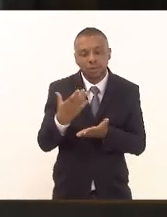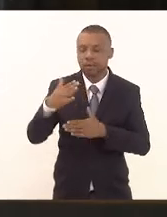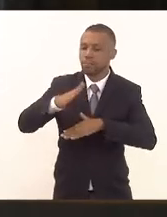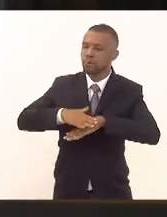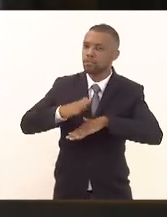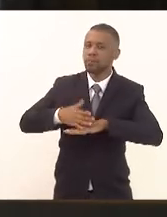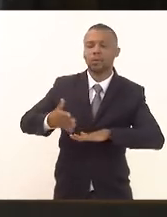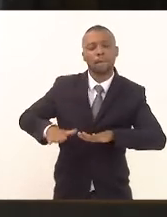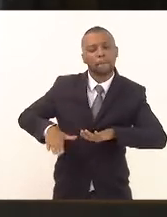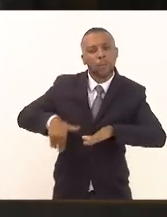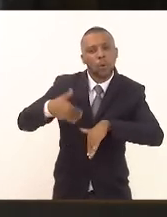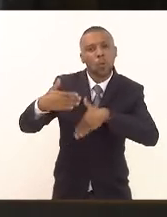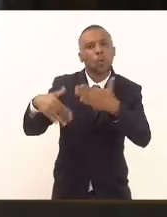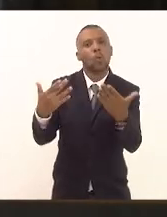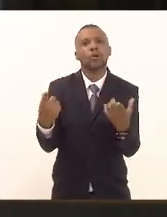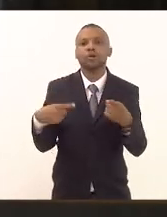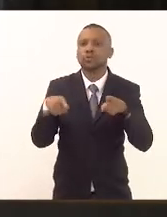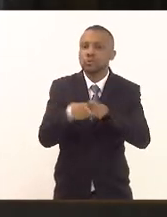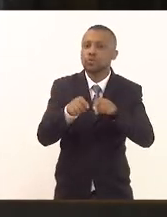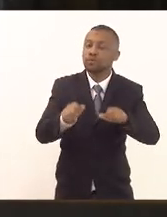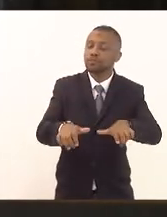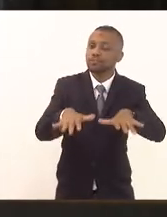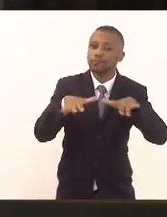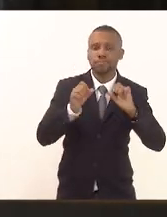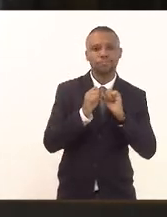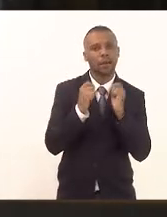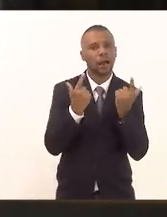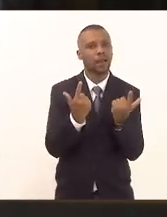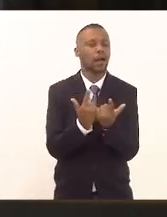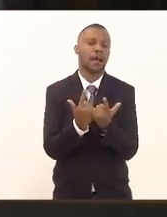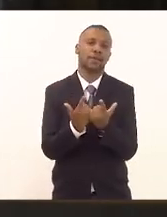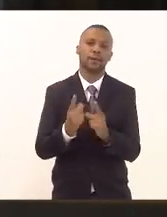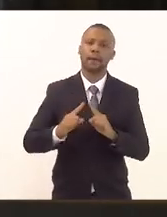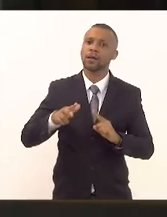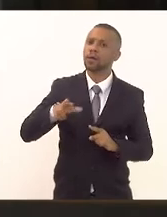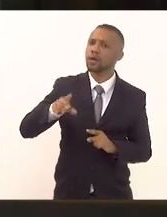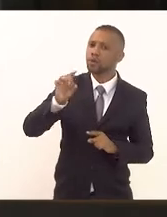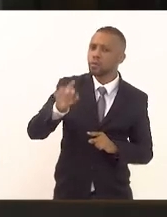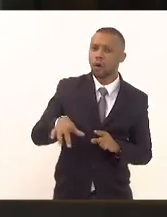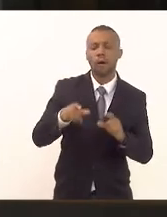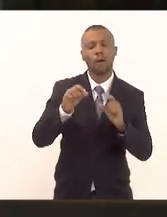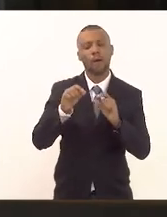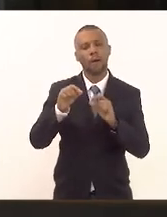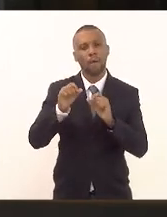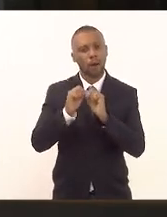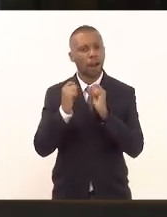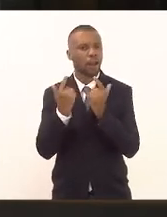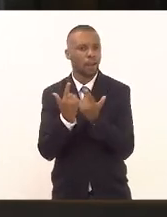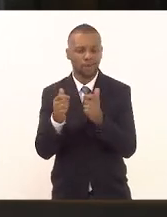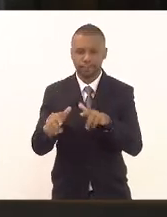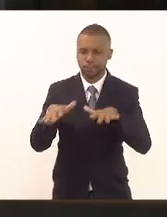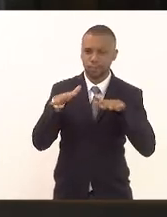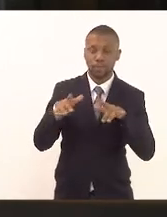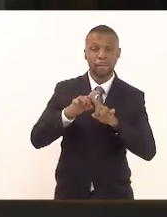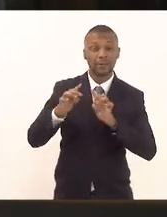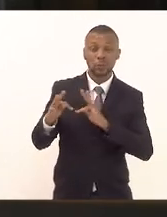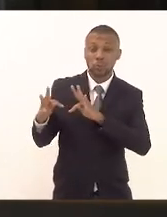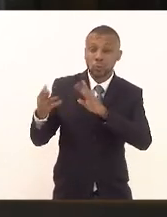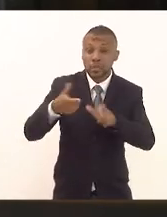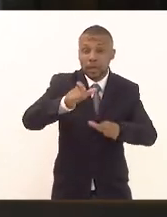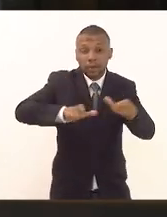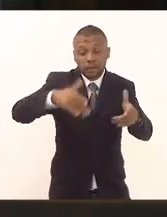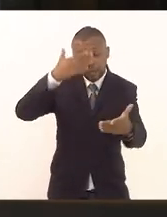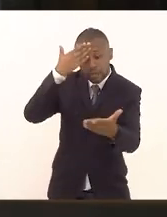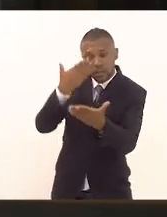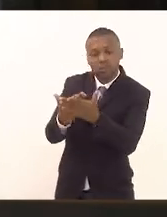desenvolvido com o parlamento, mas não só o parlamento, com todos aqueles e aquelas que acreditam no seu trabalho. Então,